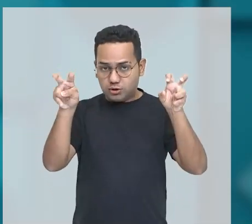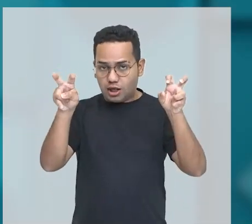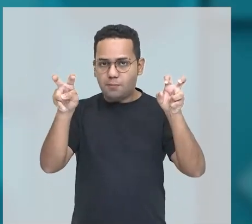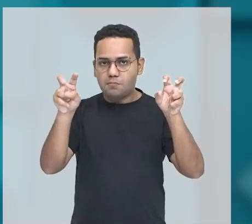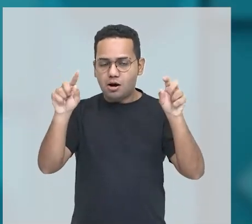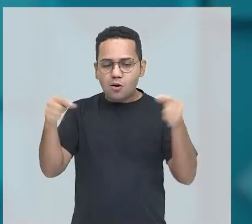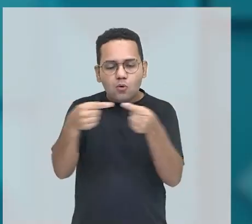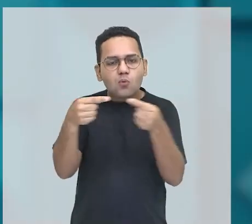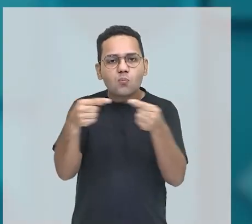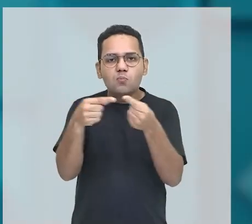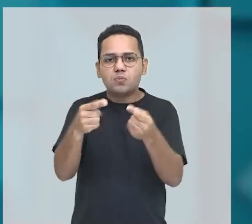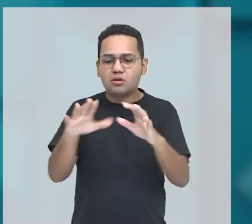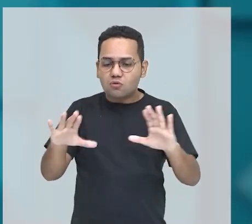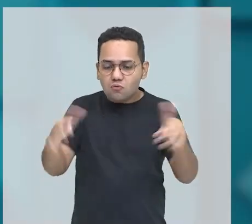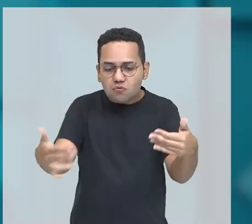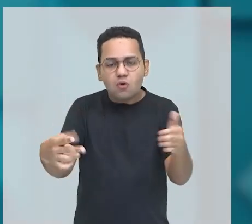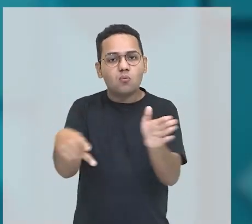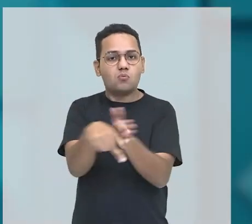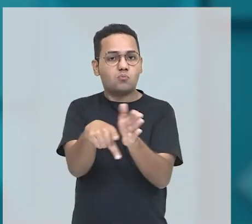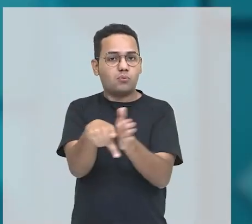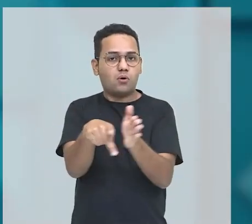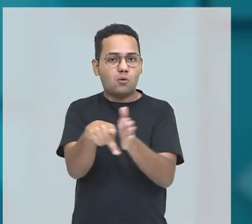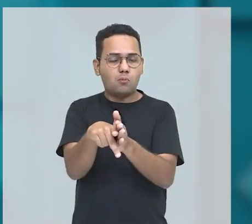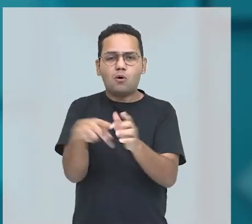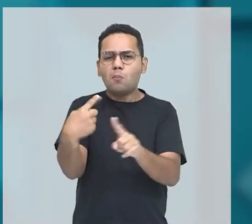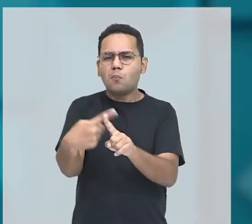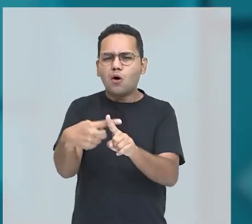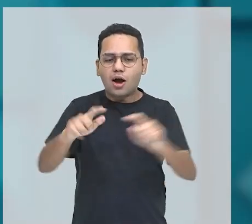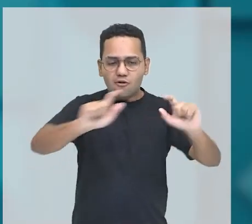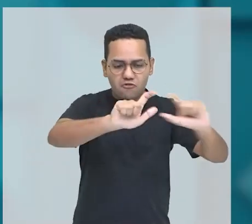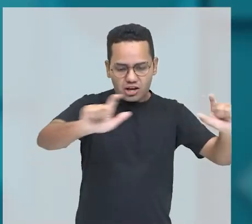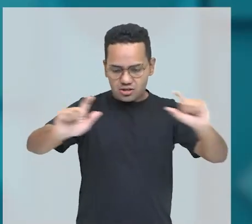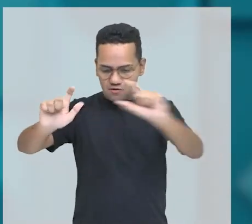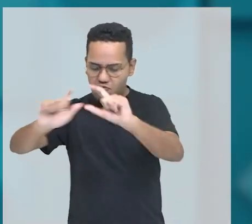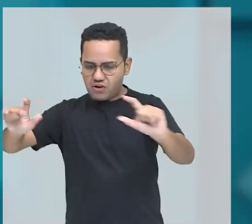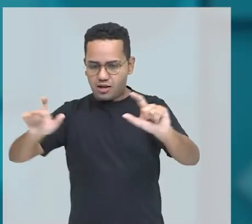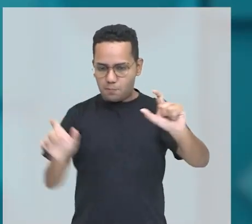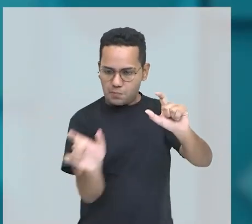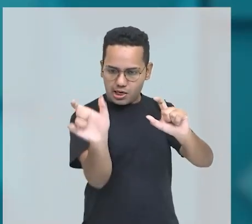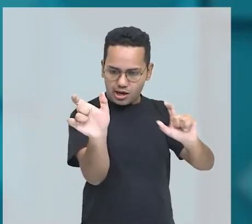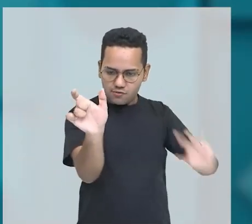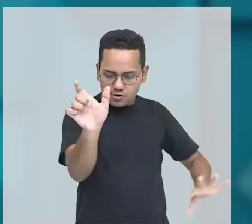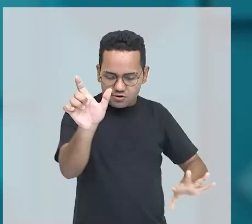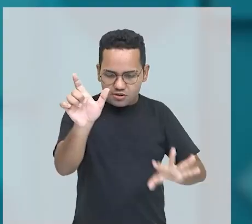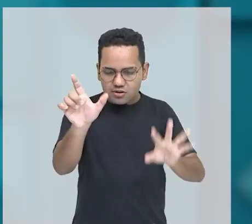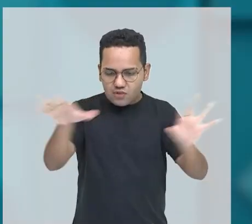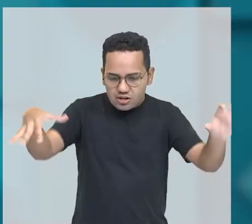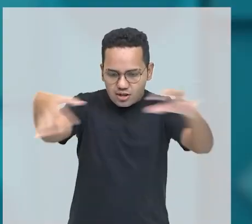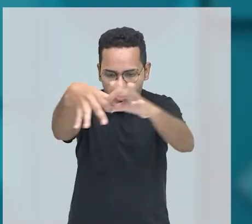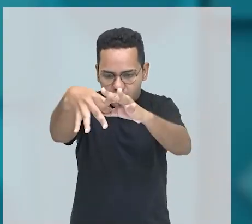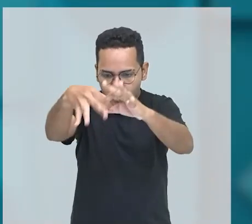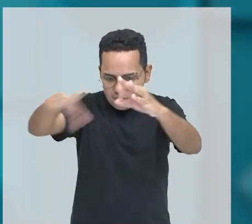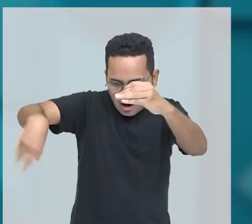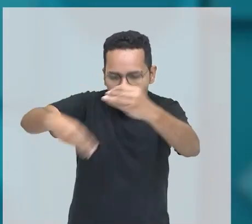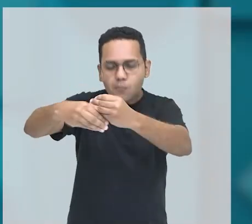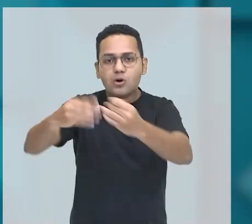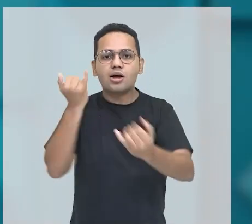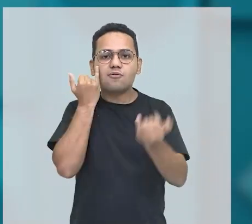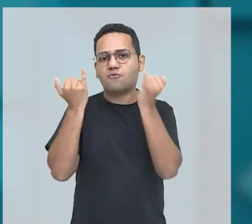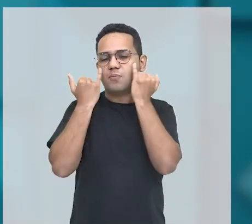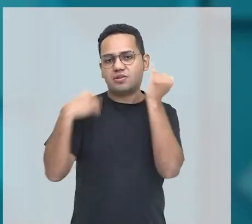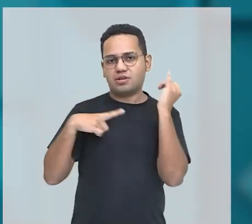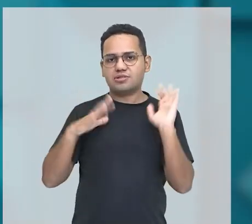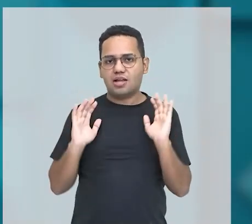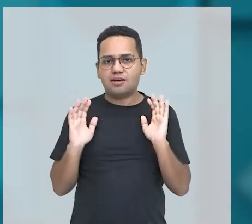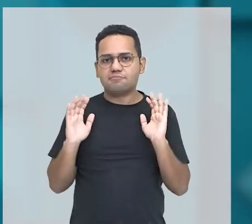específicas e que eles acrescentam uma ideia já àquele contexto onde eles estão inseridos. Mas eles são sempre verbos